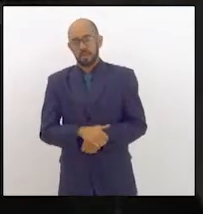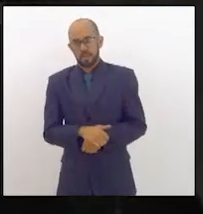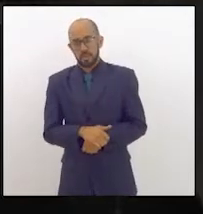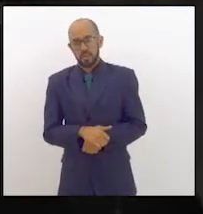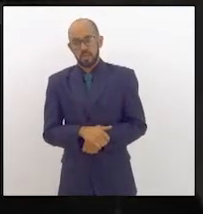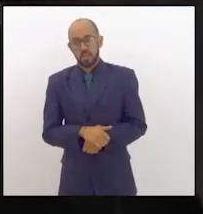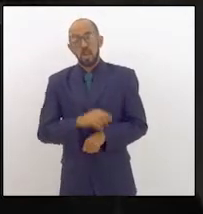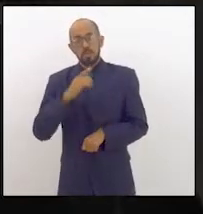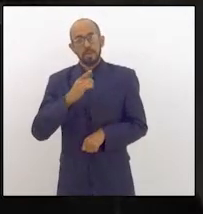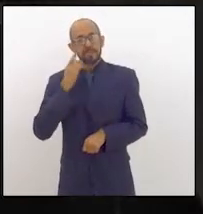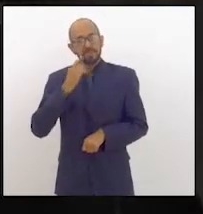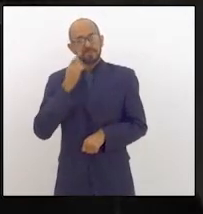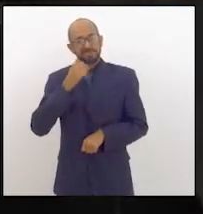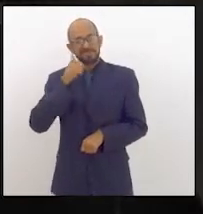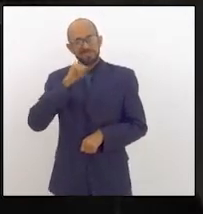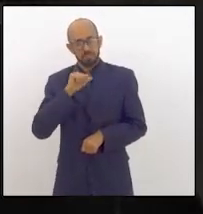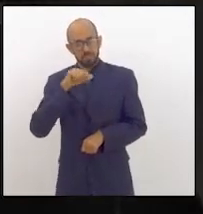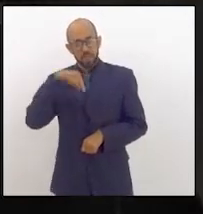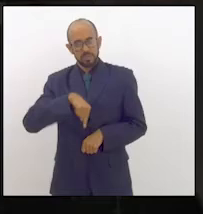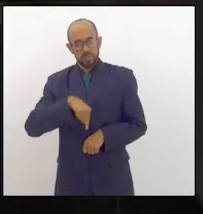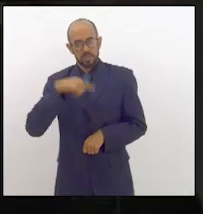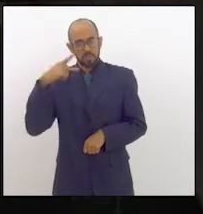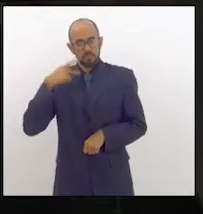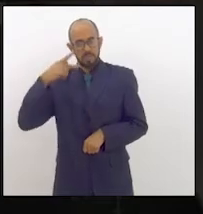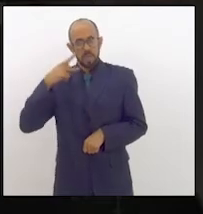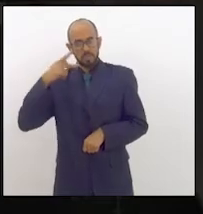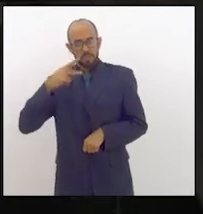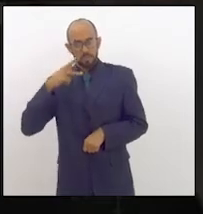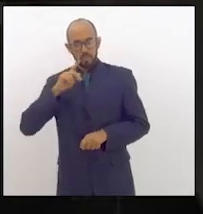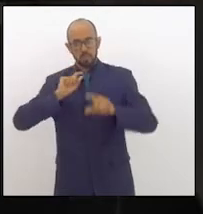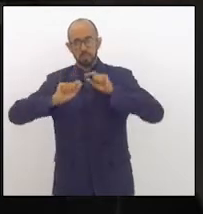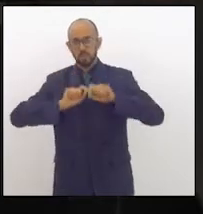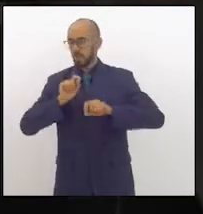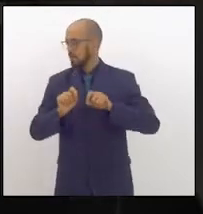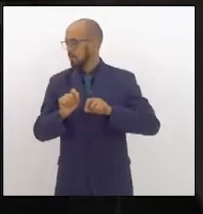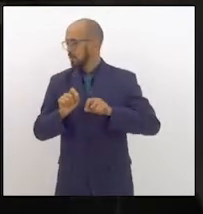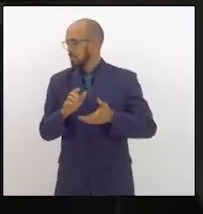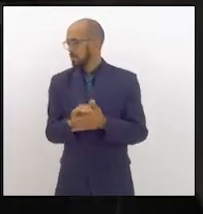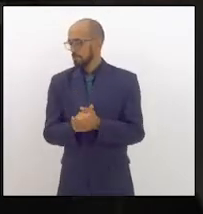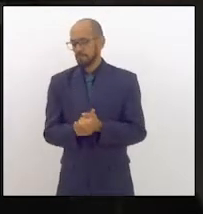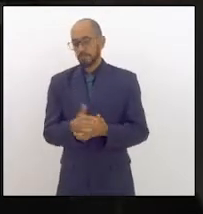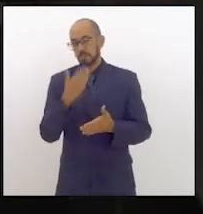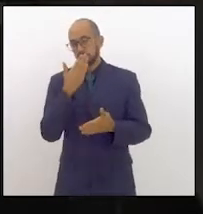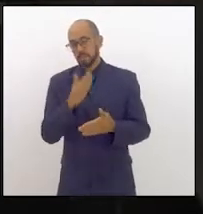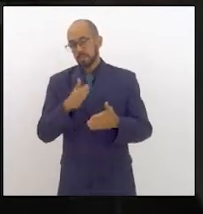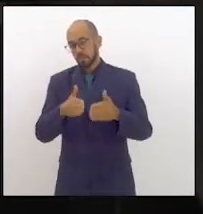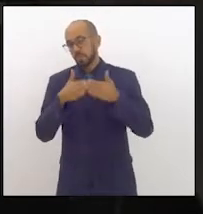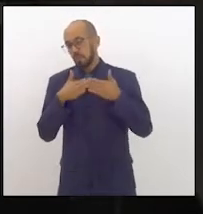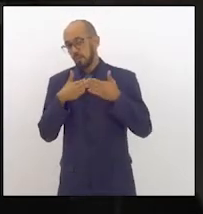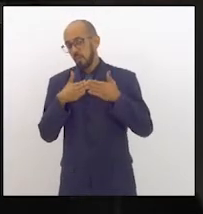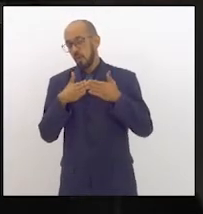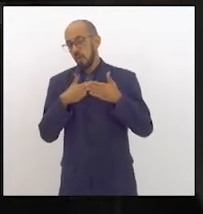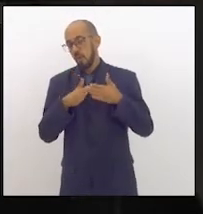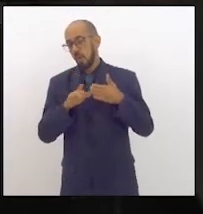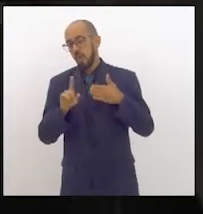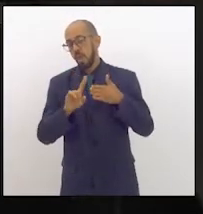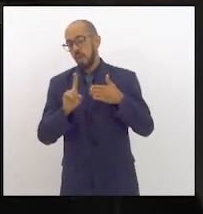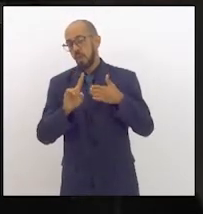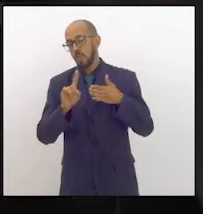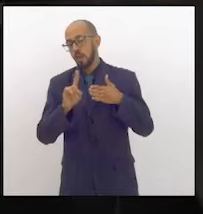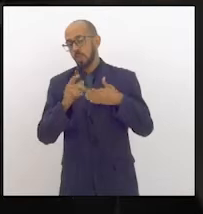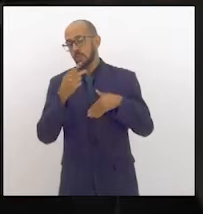as minhas colegas aqui Paris no Parlamento eu queria pedir um favor não chame